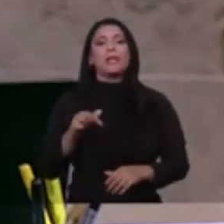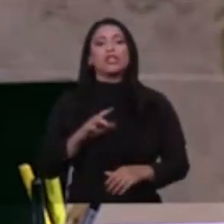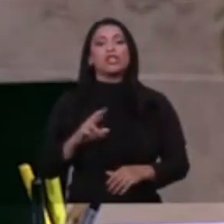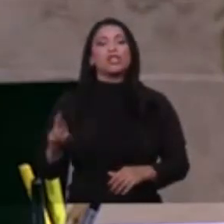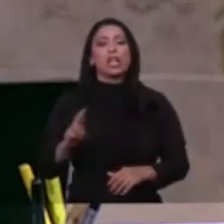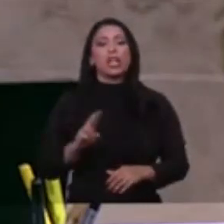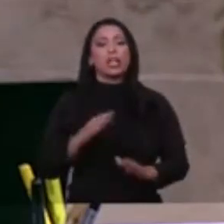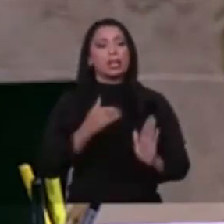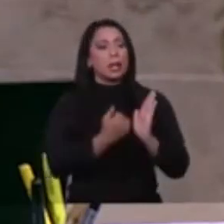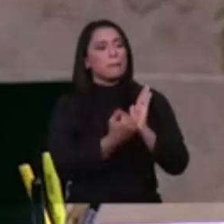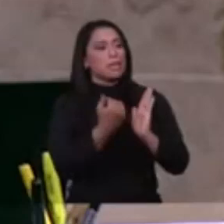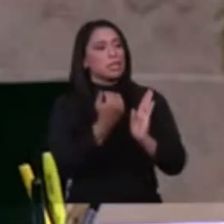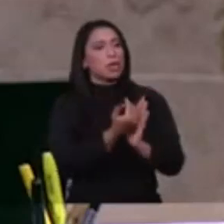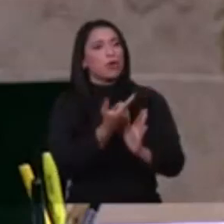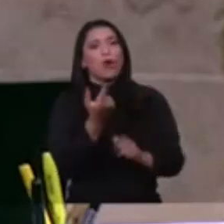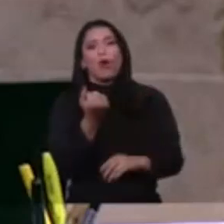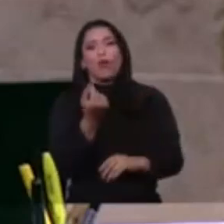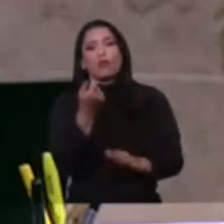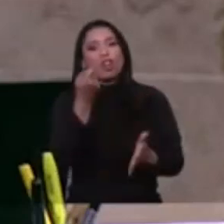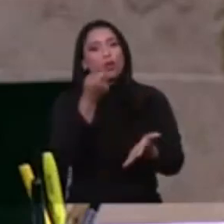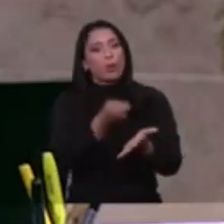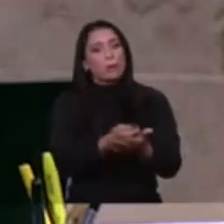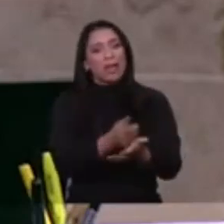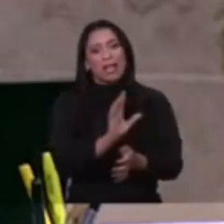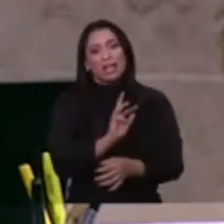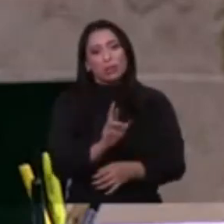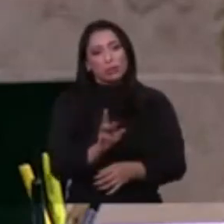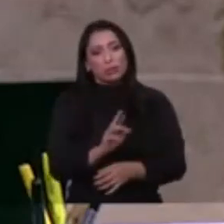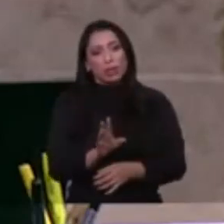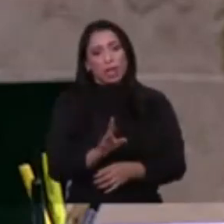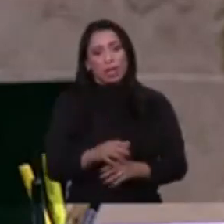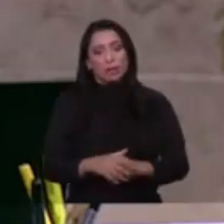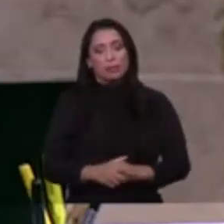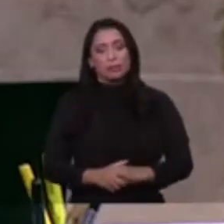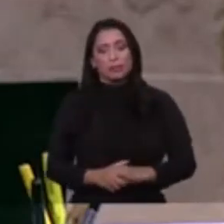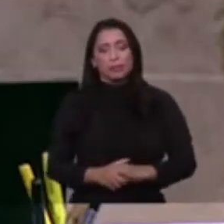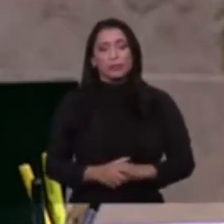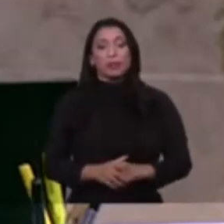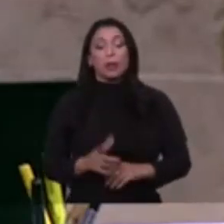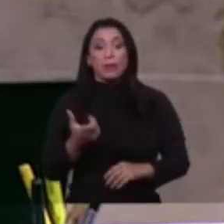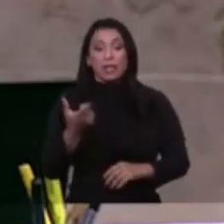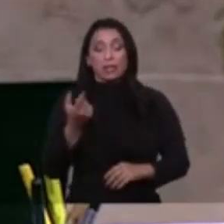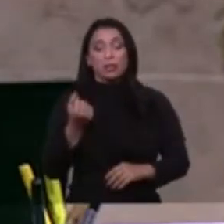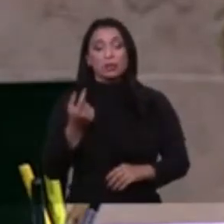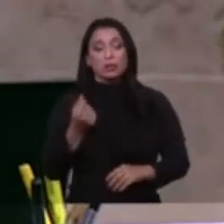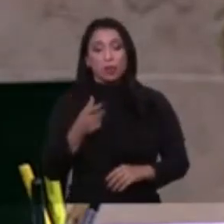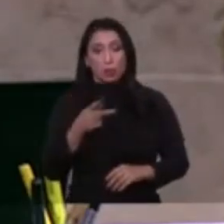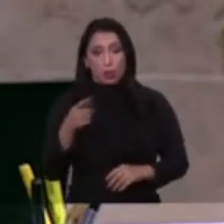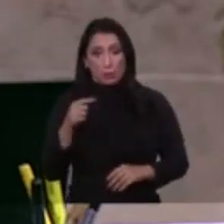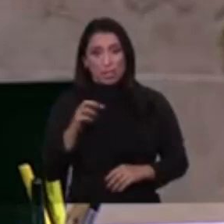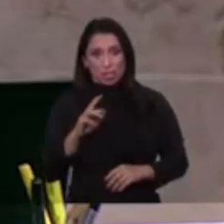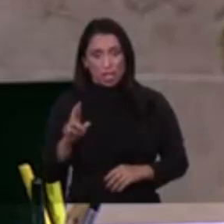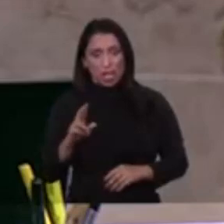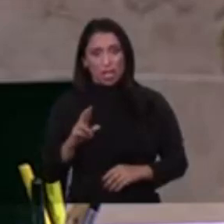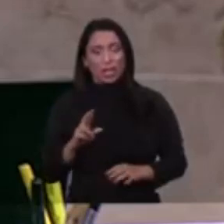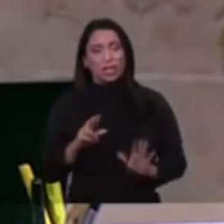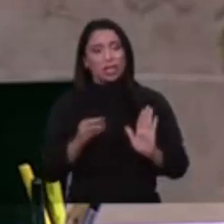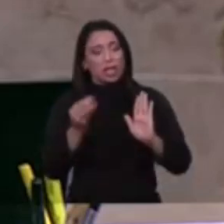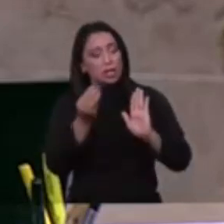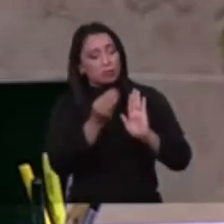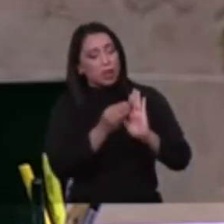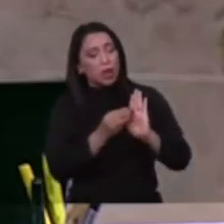petição inicial o valor a ser fixado. Na linha de fixação do valor, a PGR entende que podem